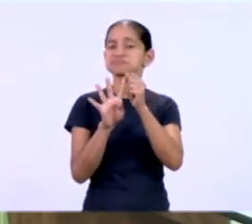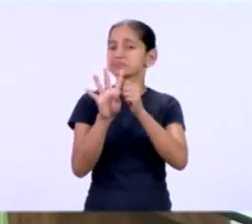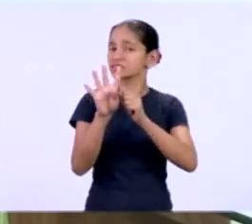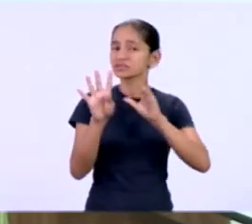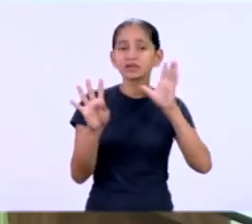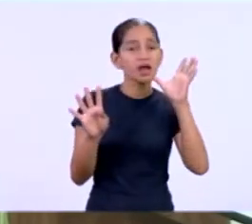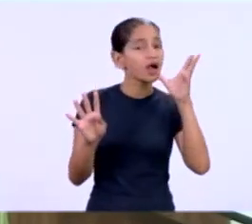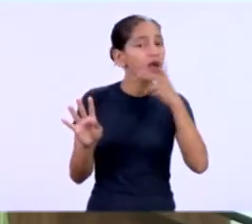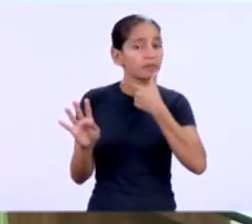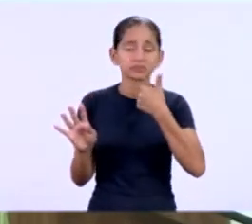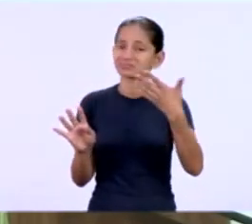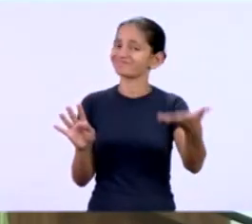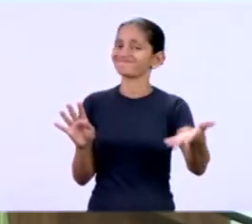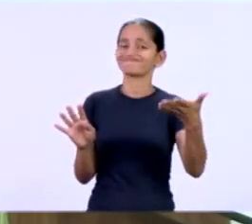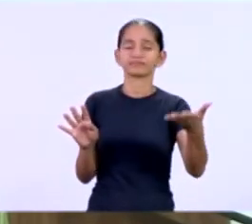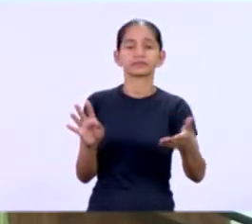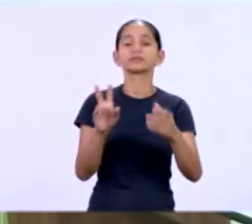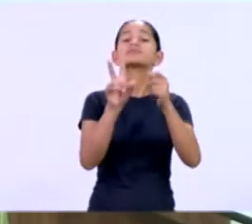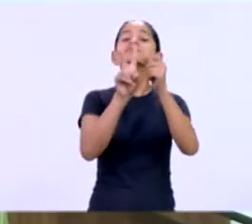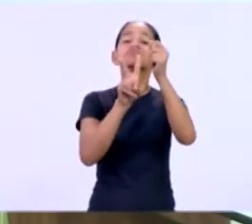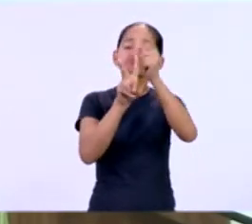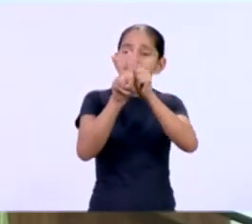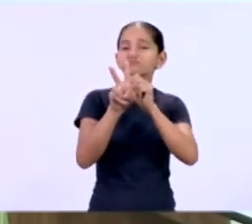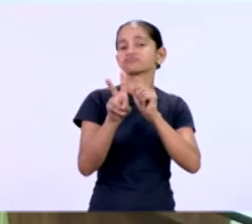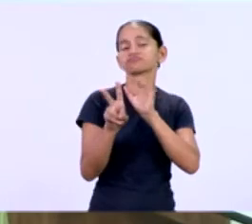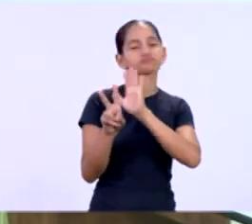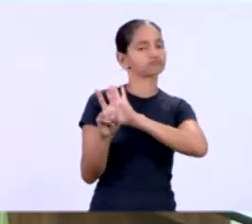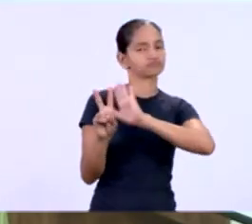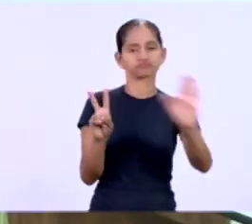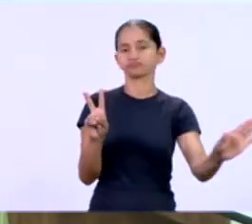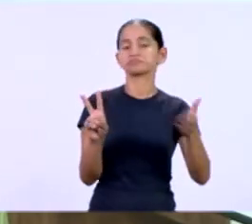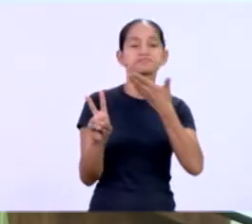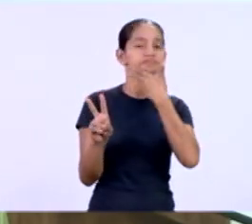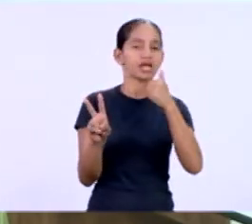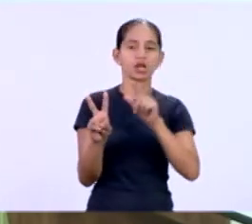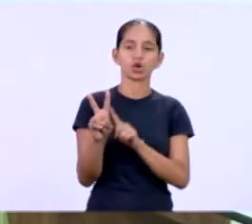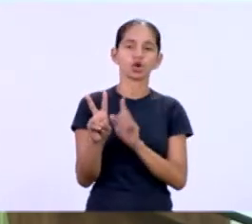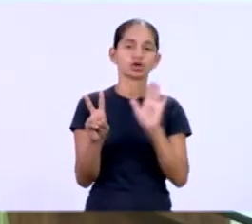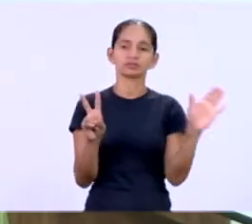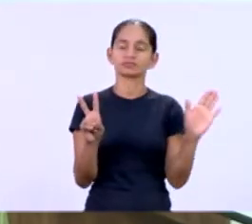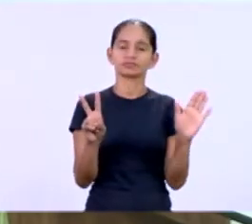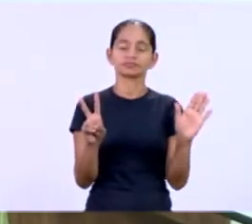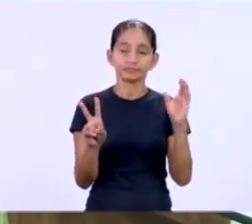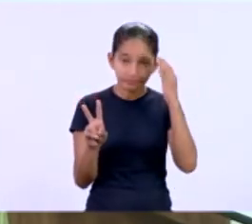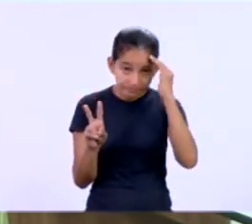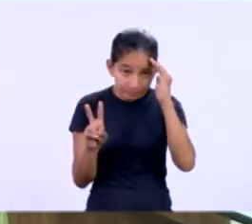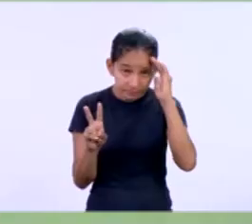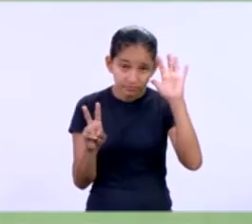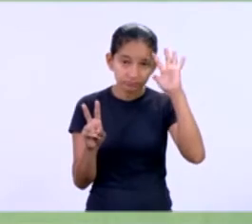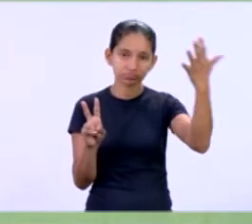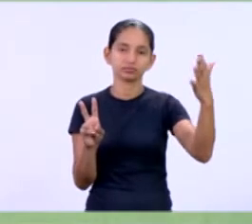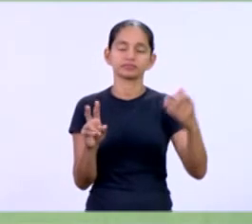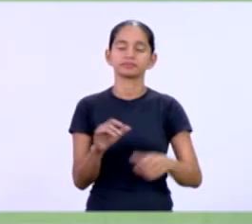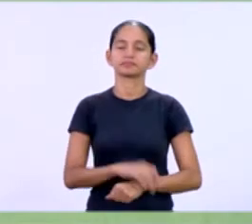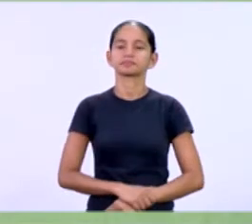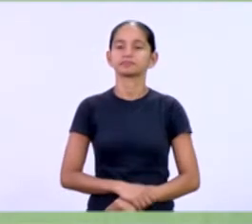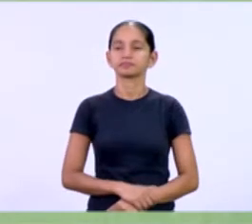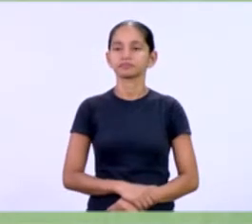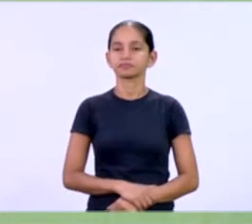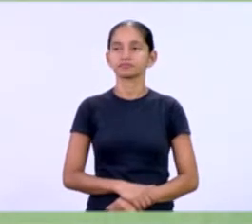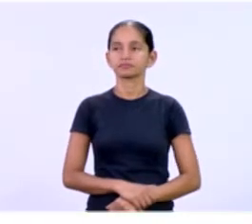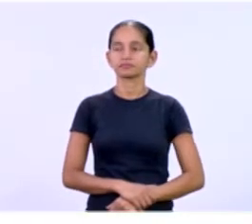ele pode tomar algumas atitudes aí para que haja novamente o equilíbrio financeiro restabelecido, ok? Dando sequência.